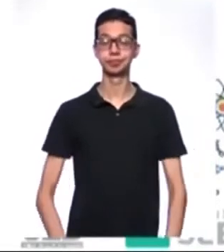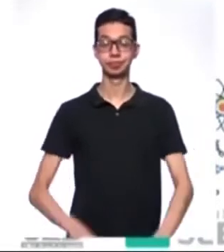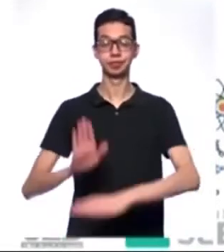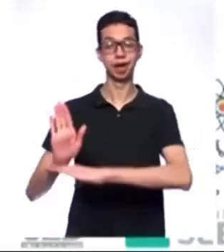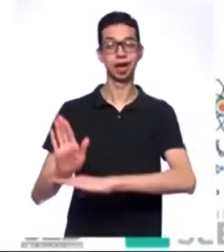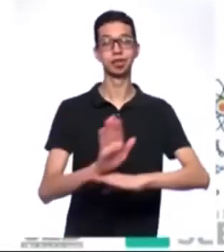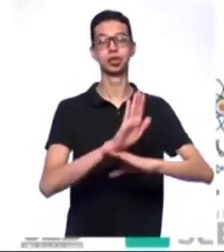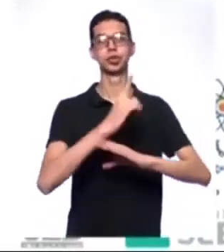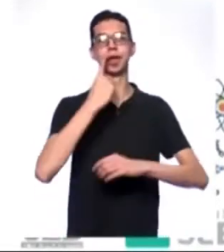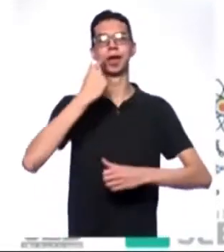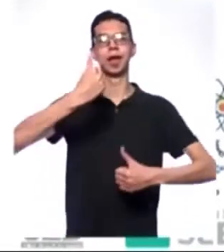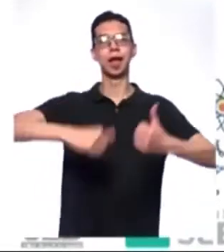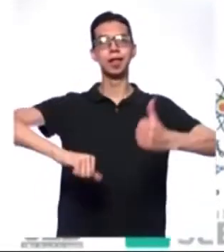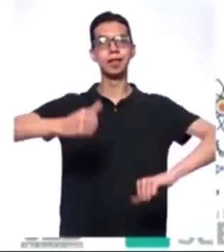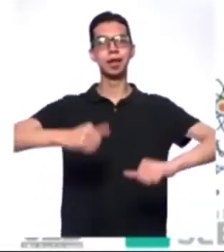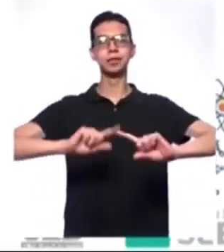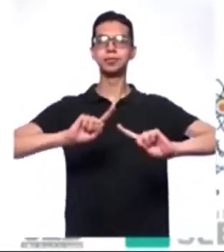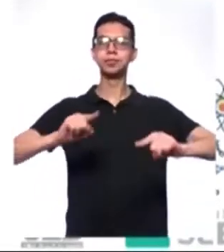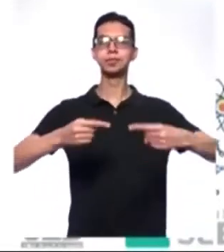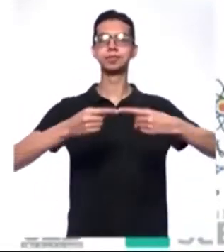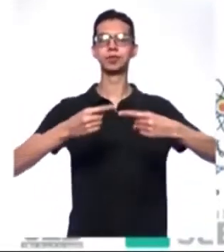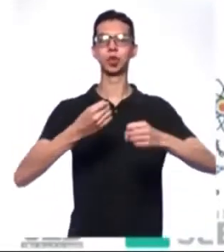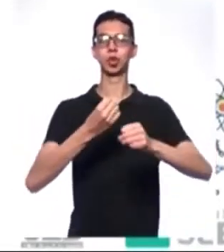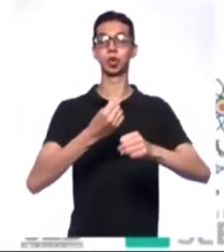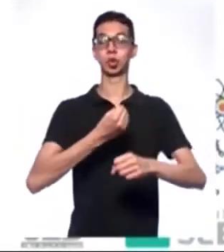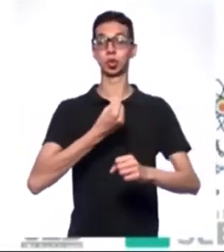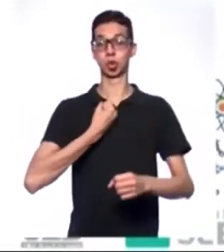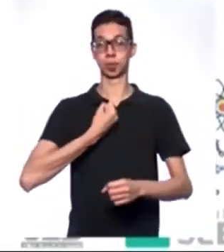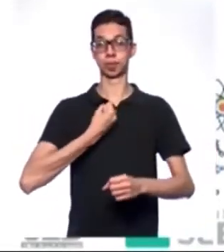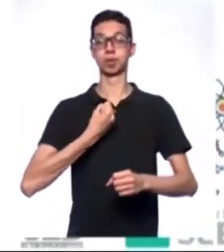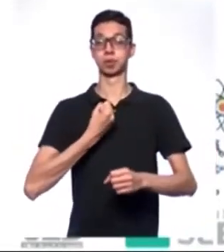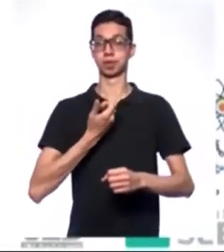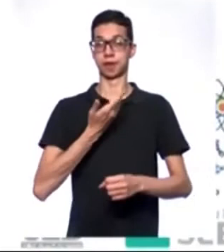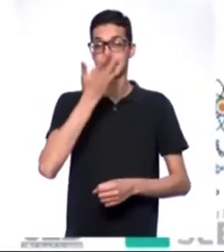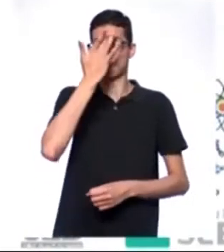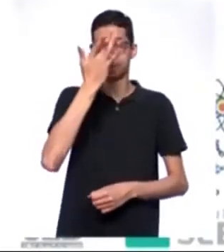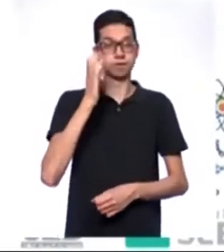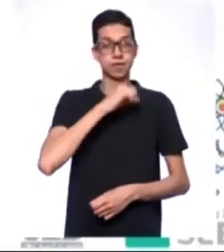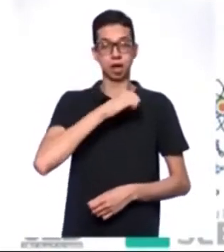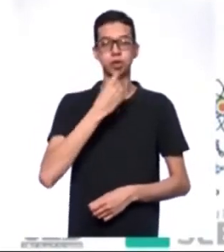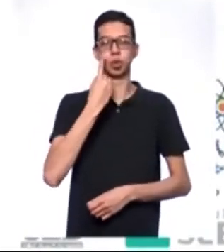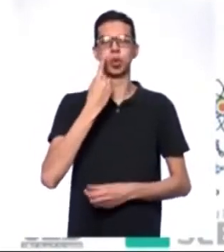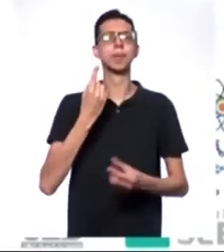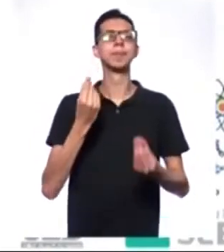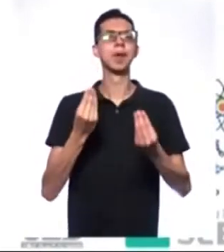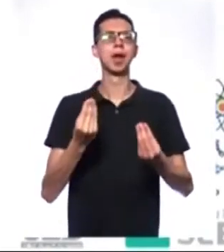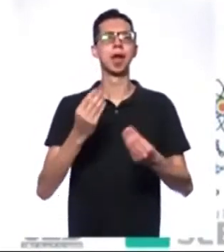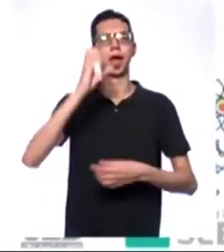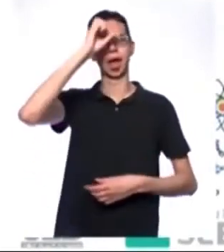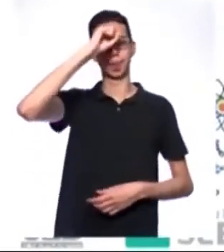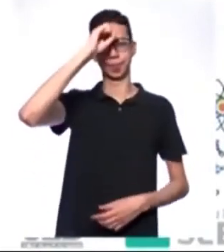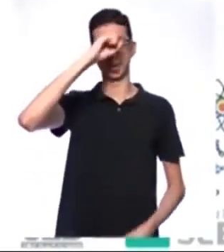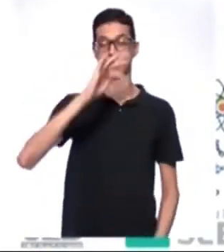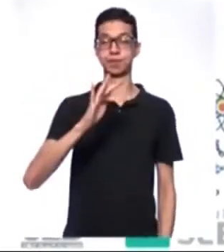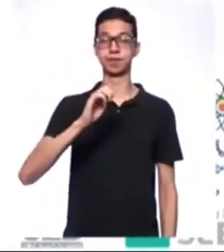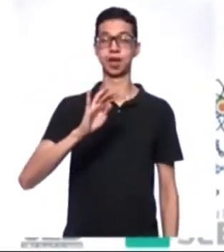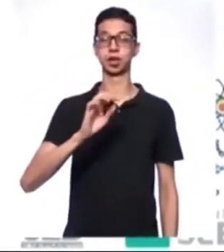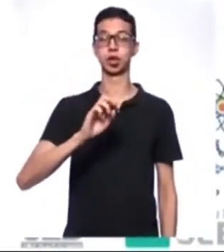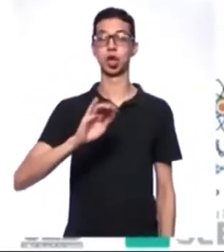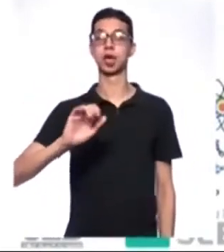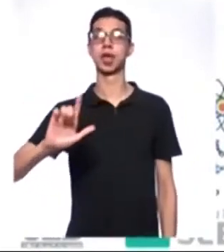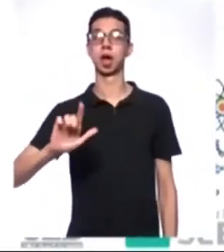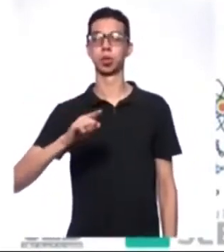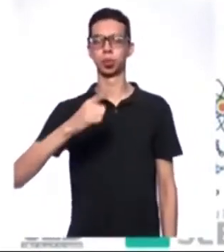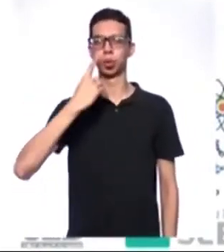exercícios de análise combinatória mais rápido é a ideia de aprender o fatorial é para você poder acelerar os seus recursos